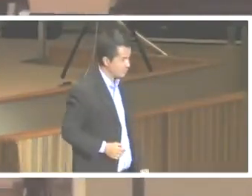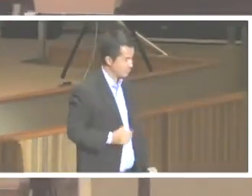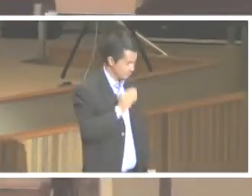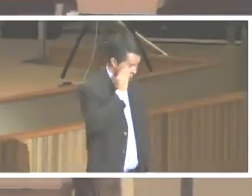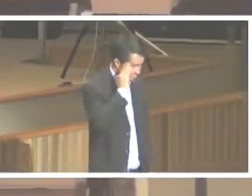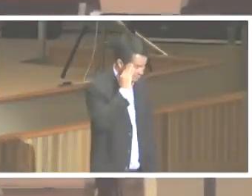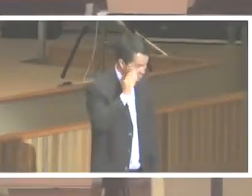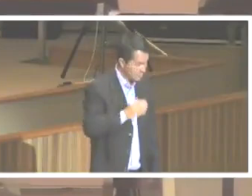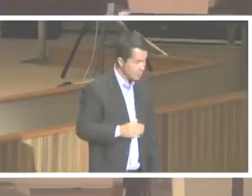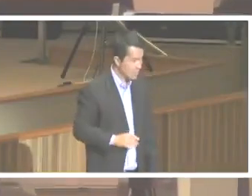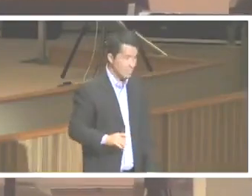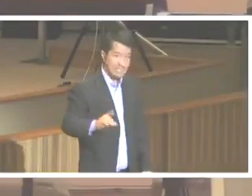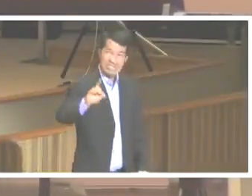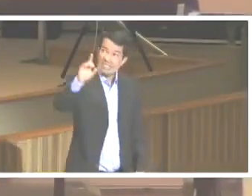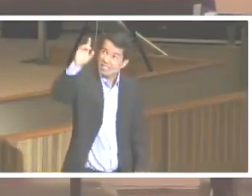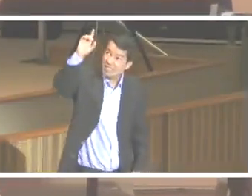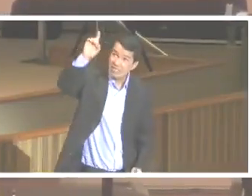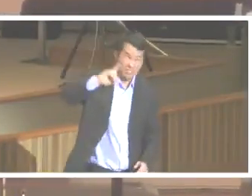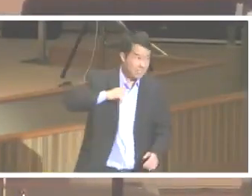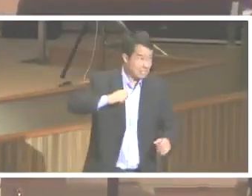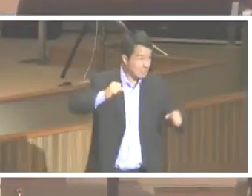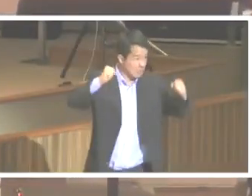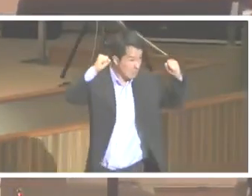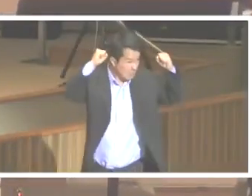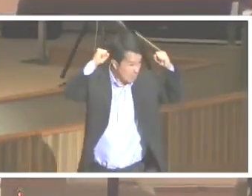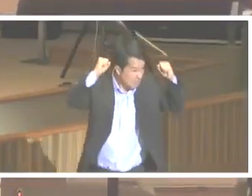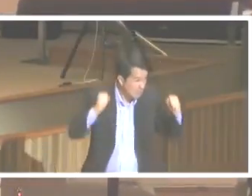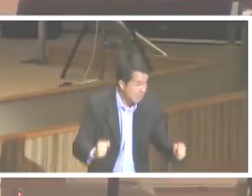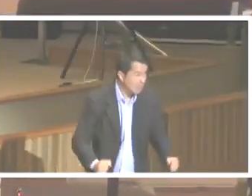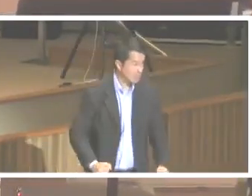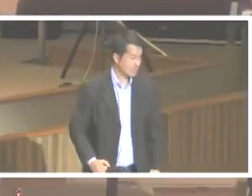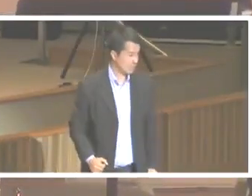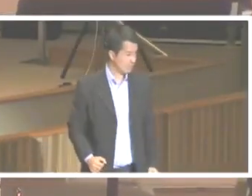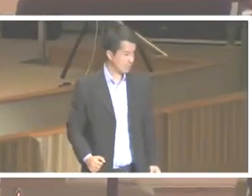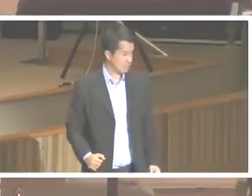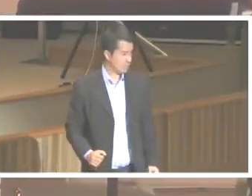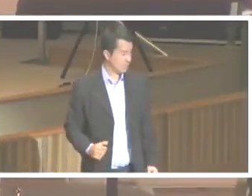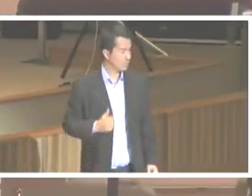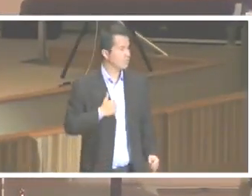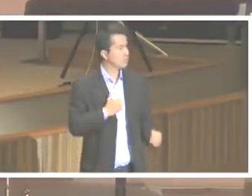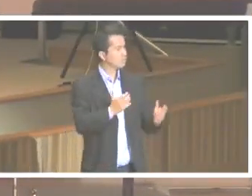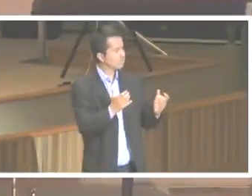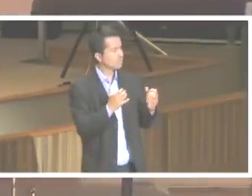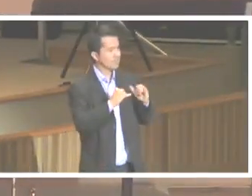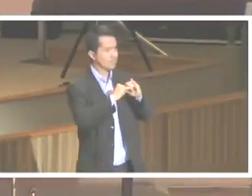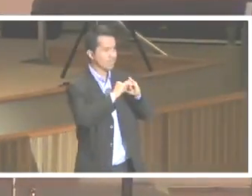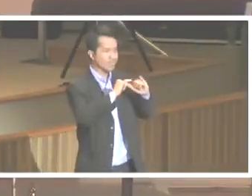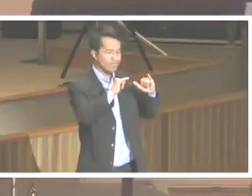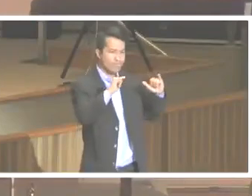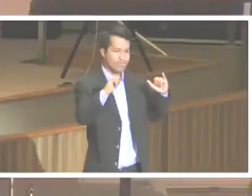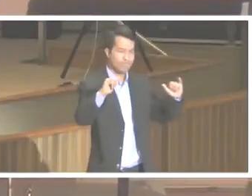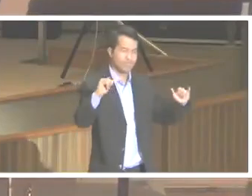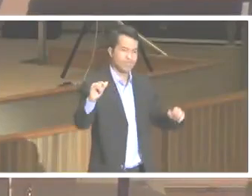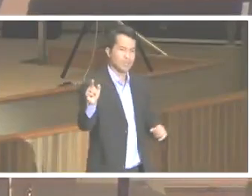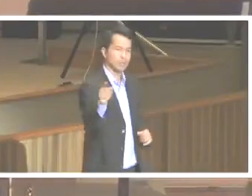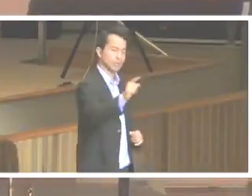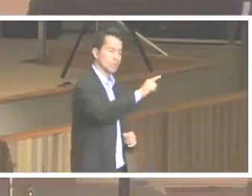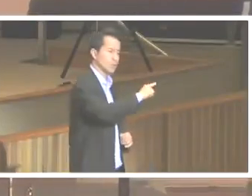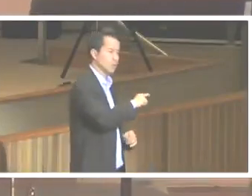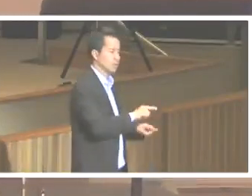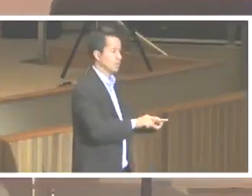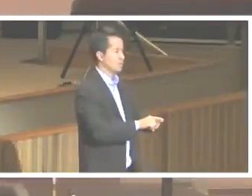todo poderoso eu quero dizer pra você que sempre na vida de um servo de deus